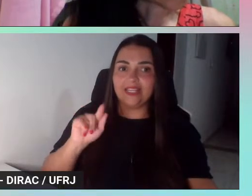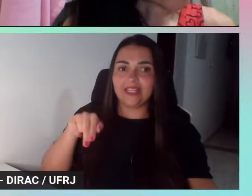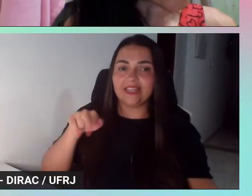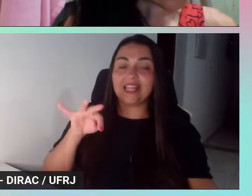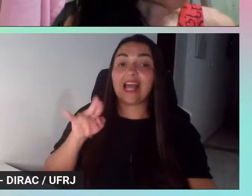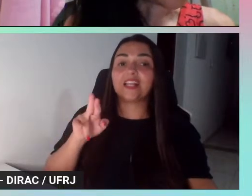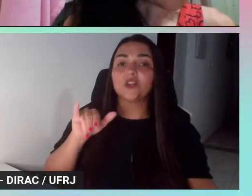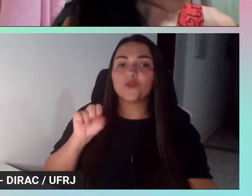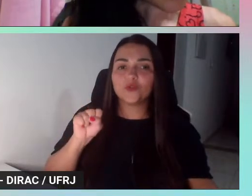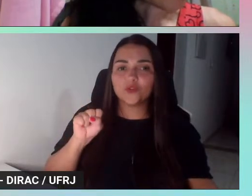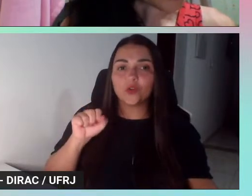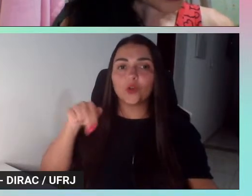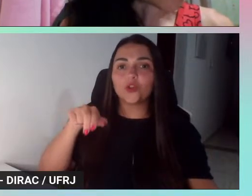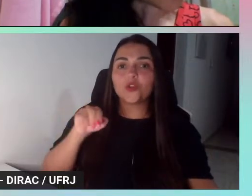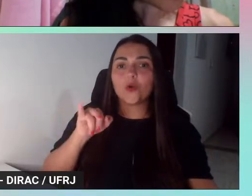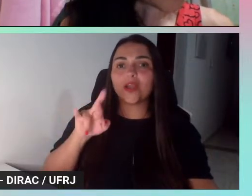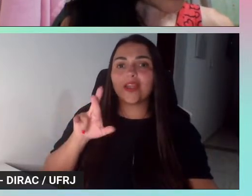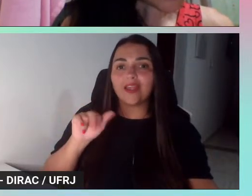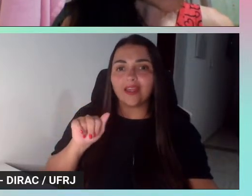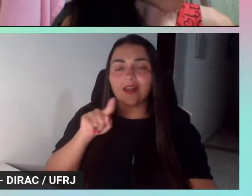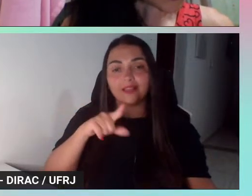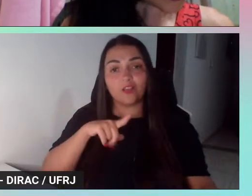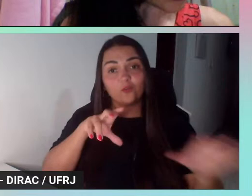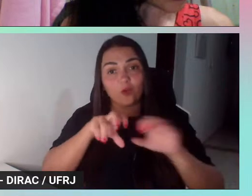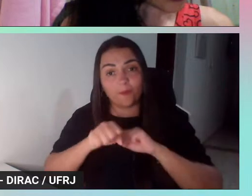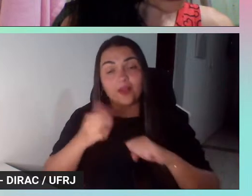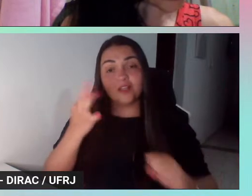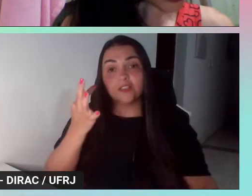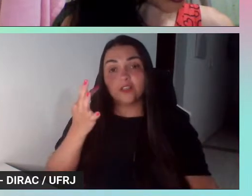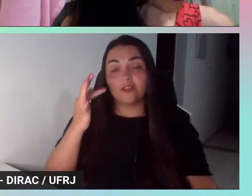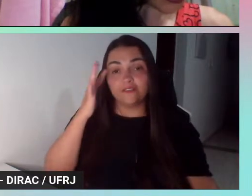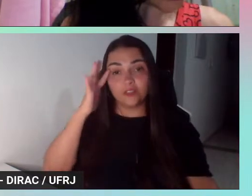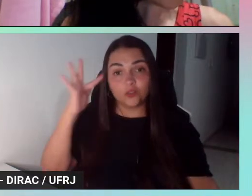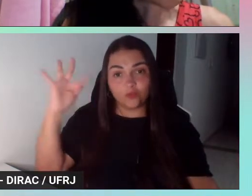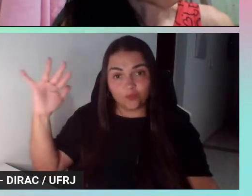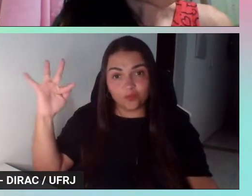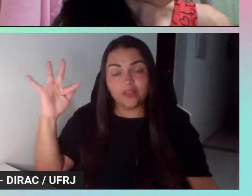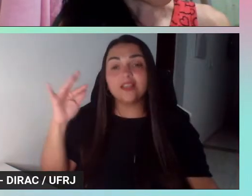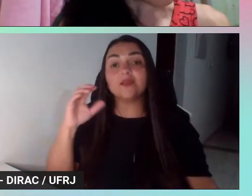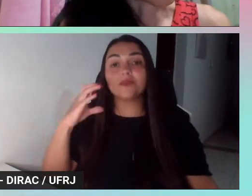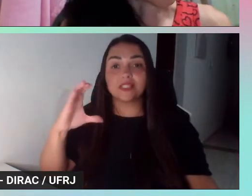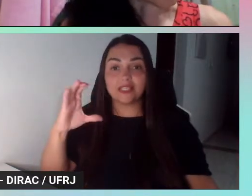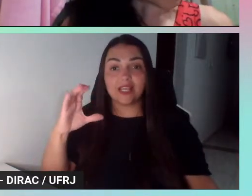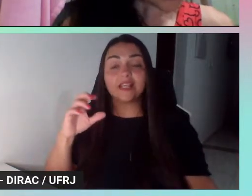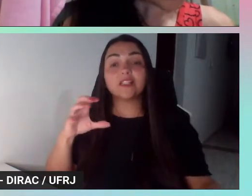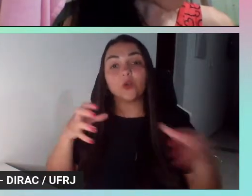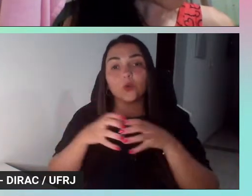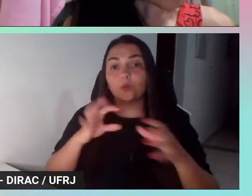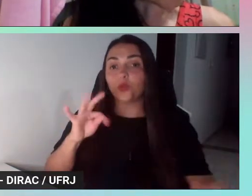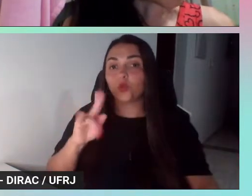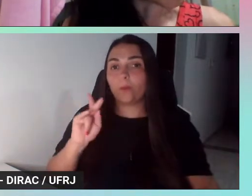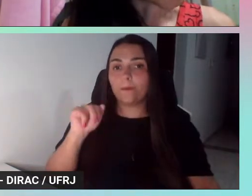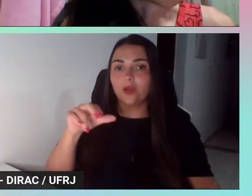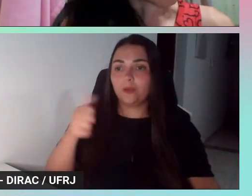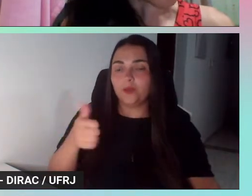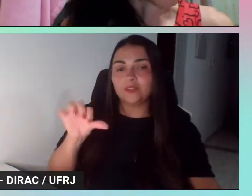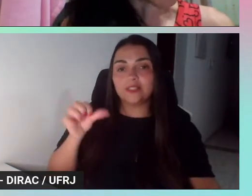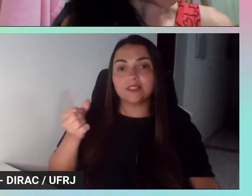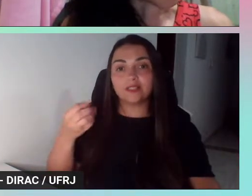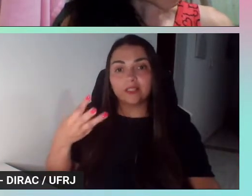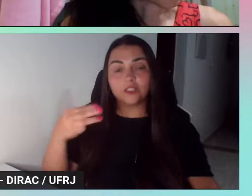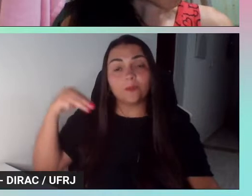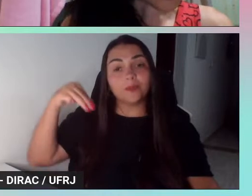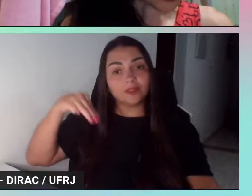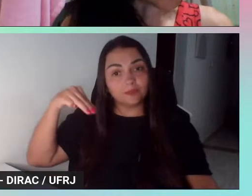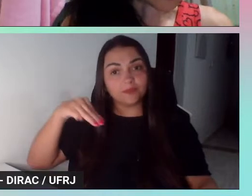tem graduação pela Faculdade de Filosofia e Ciências e Letras Tupã, em 1973, mestrado em Matemática